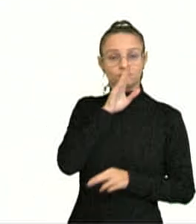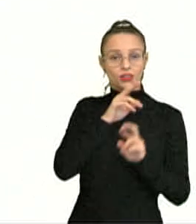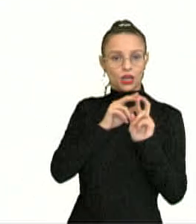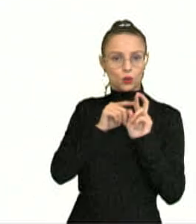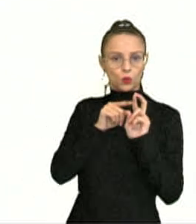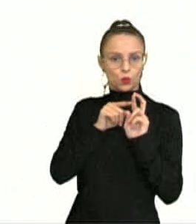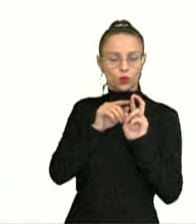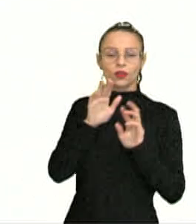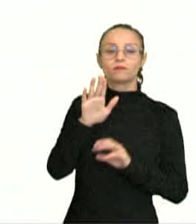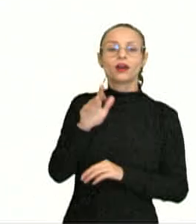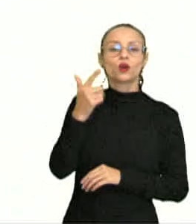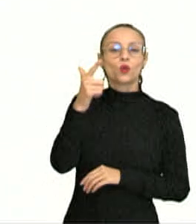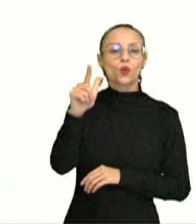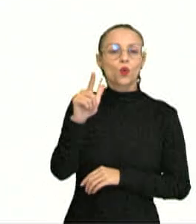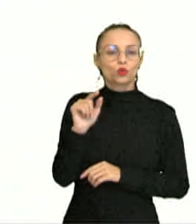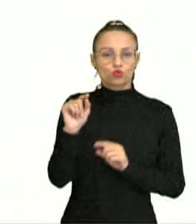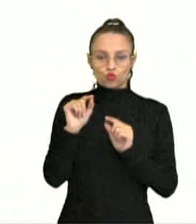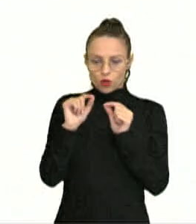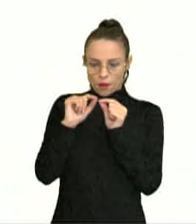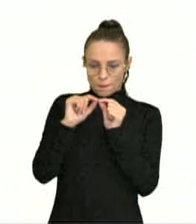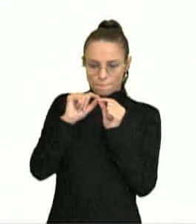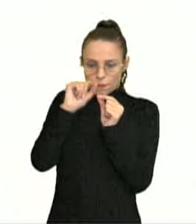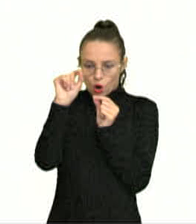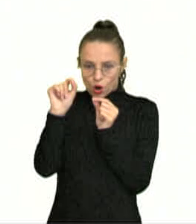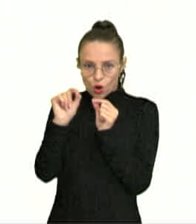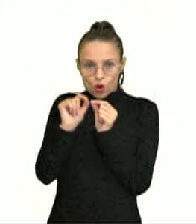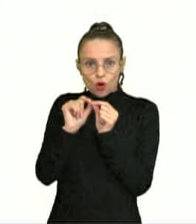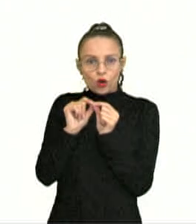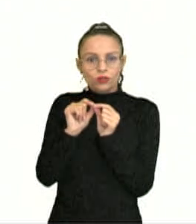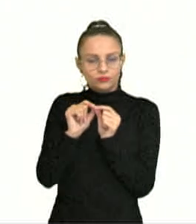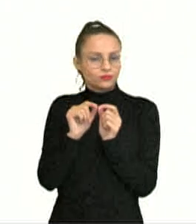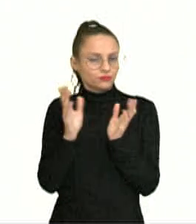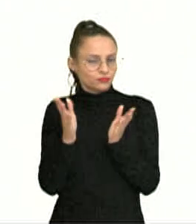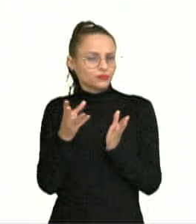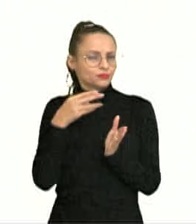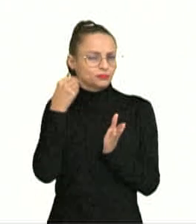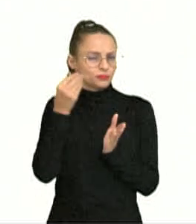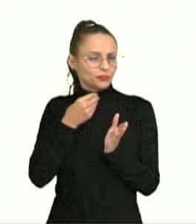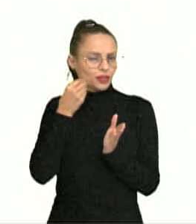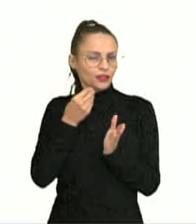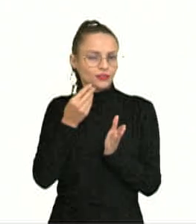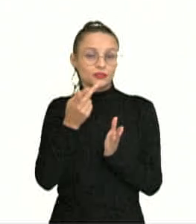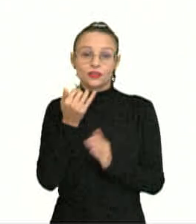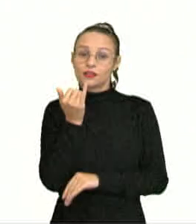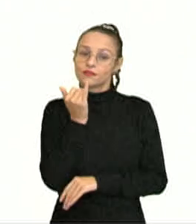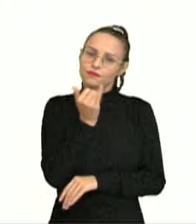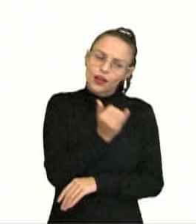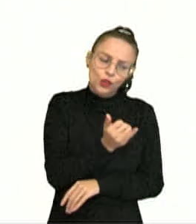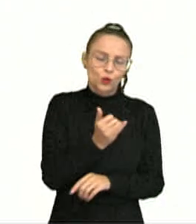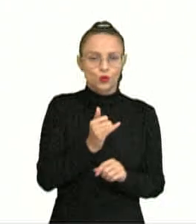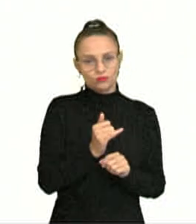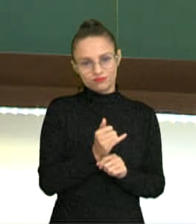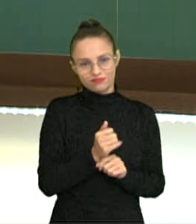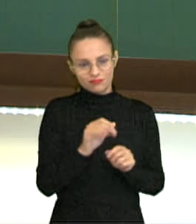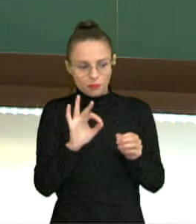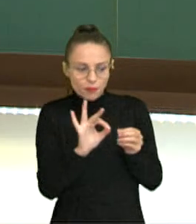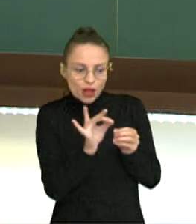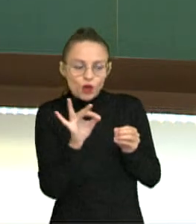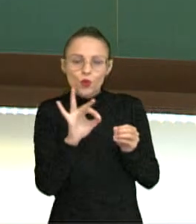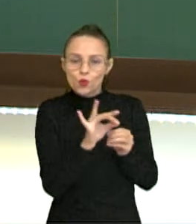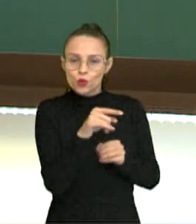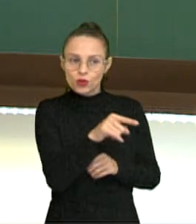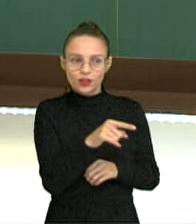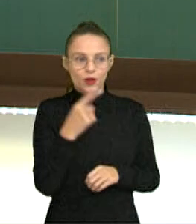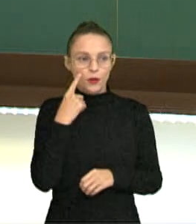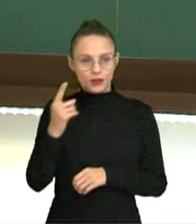um alfinete de cabeça grande e não menor experiência murmurou a pobre agulha. Aqui o tipo